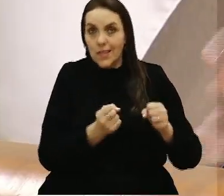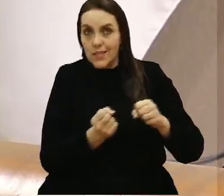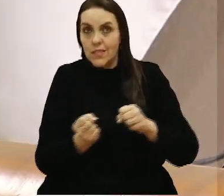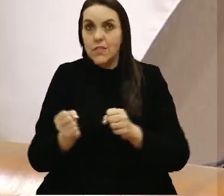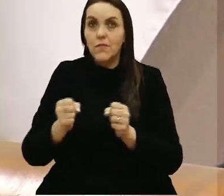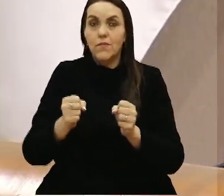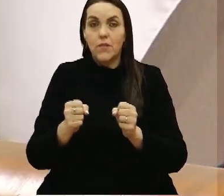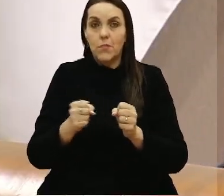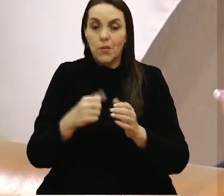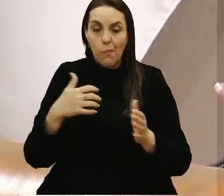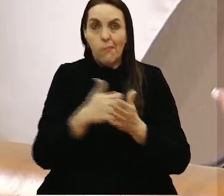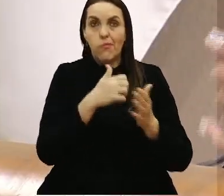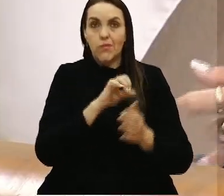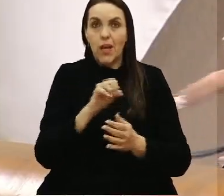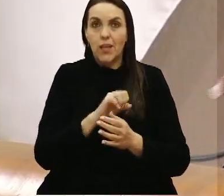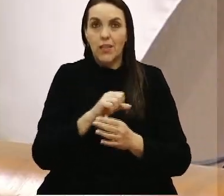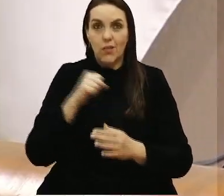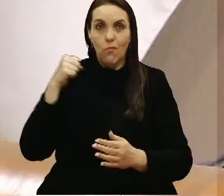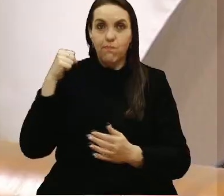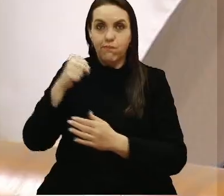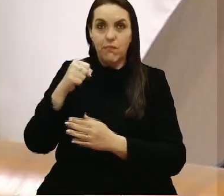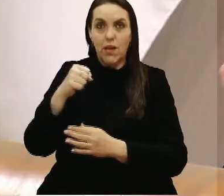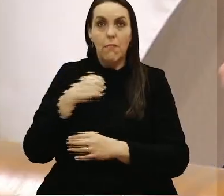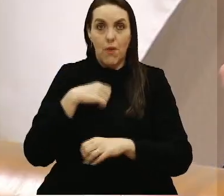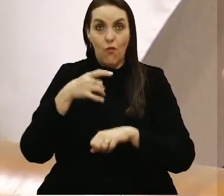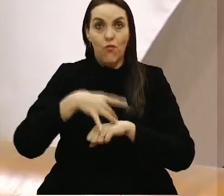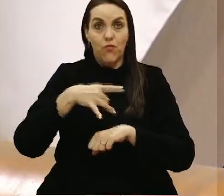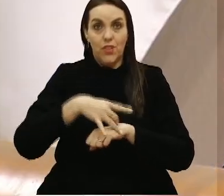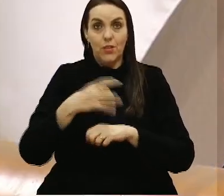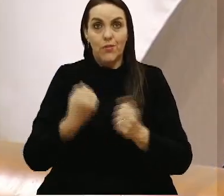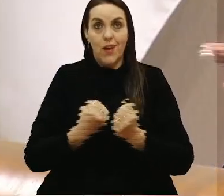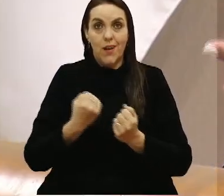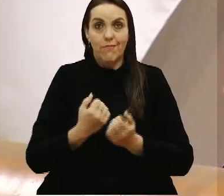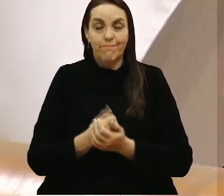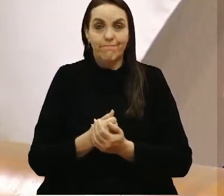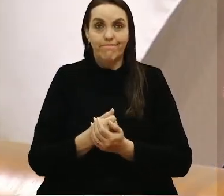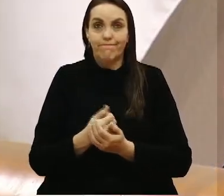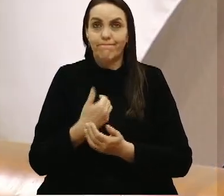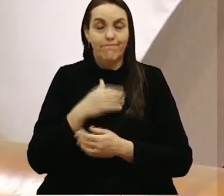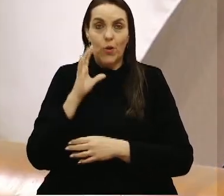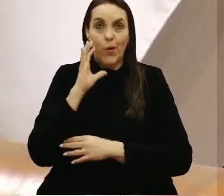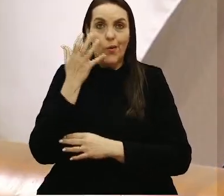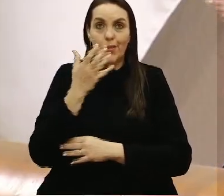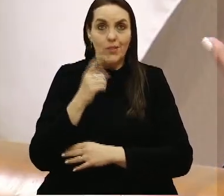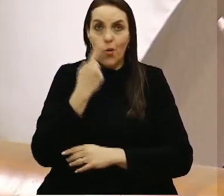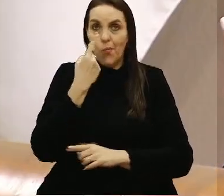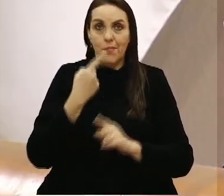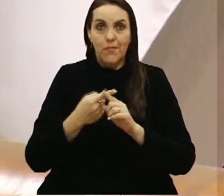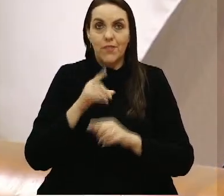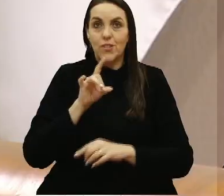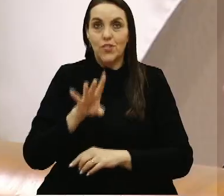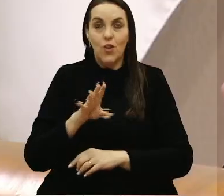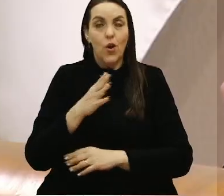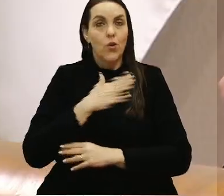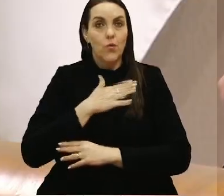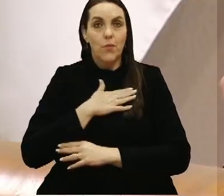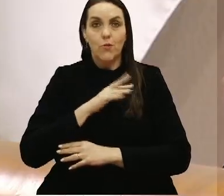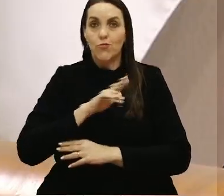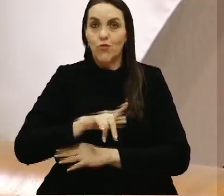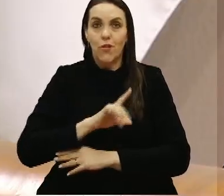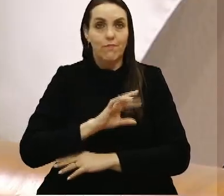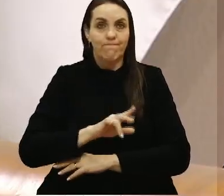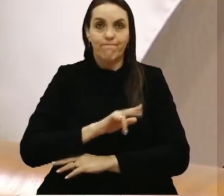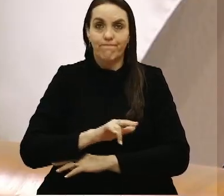bater nele, e ele deu um soco no vidro. Aí, realmente, isso não aconteceu só uma vez, e não foi só comigo. E